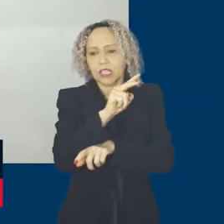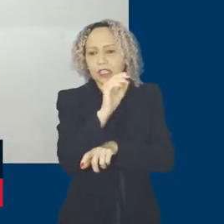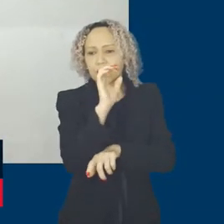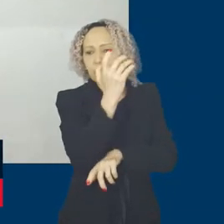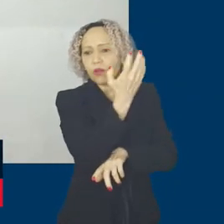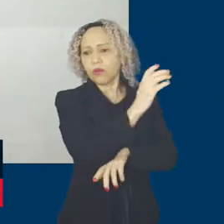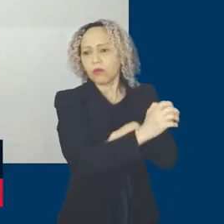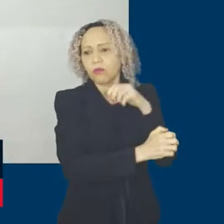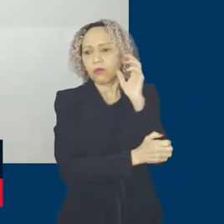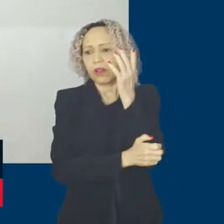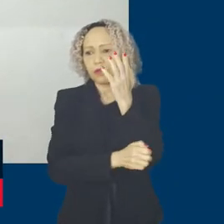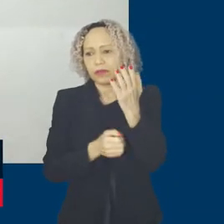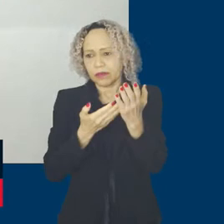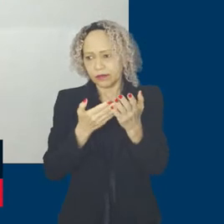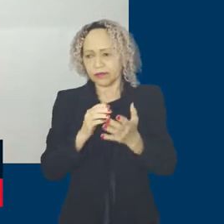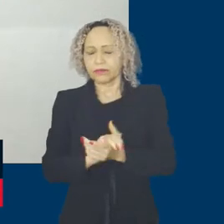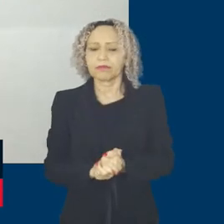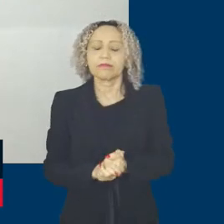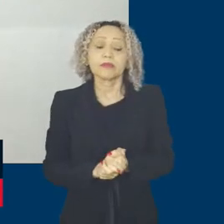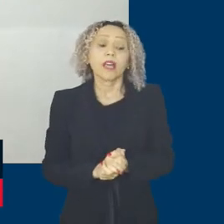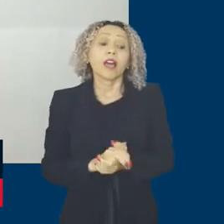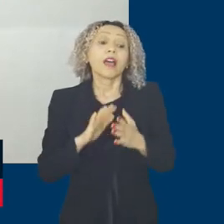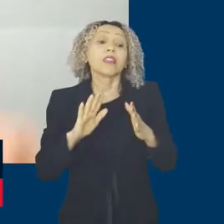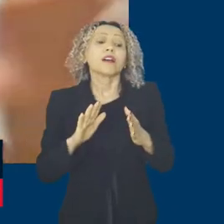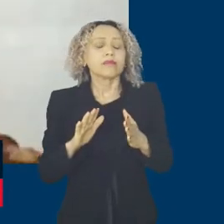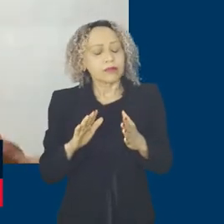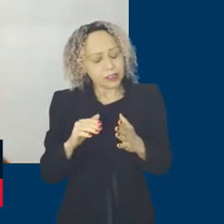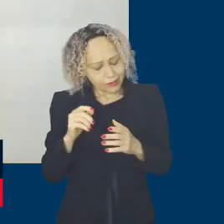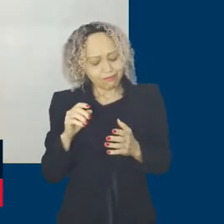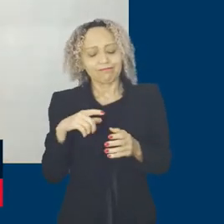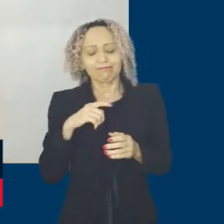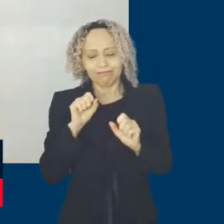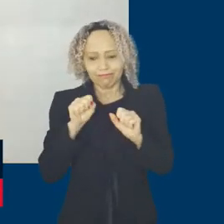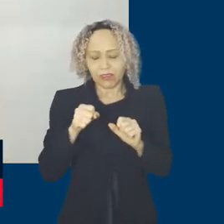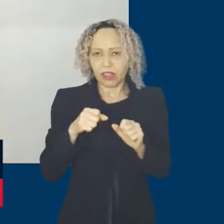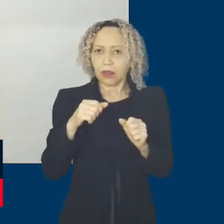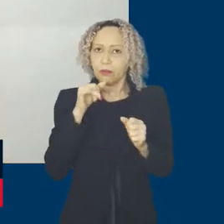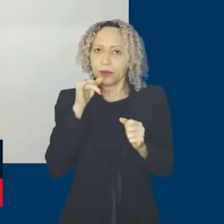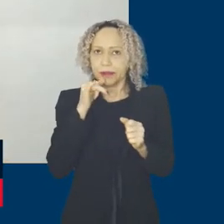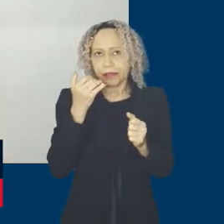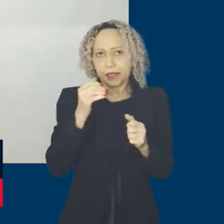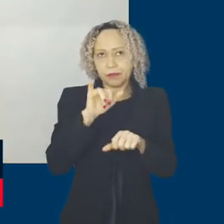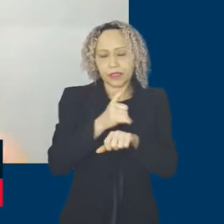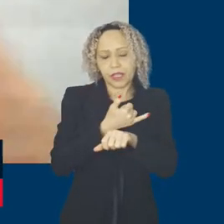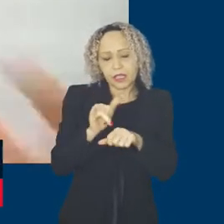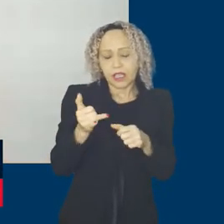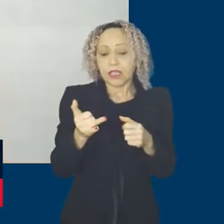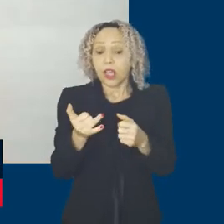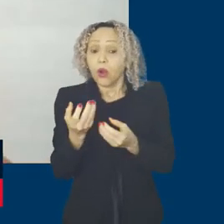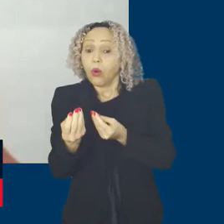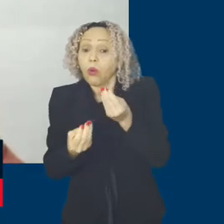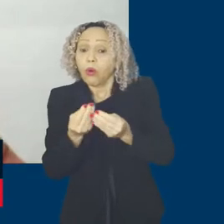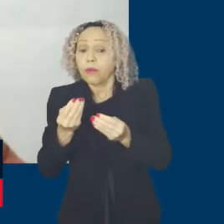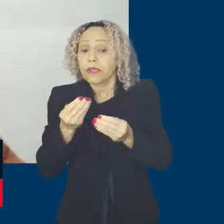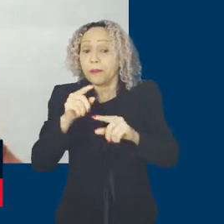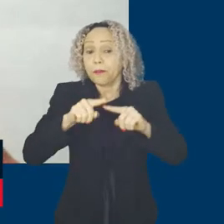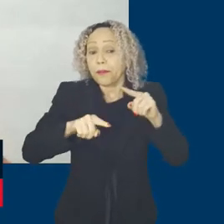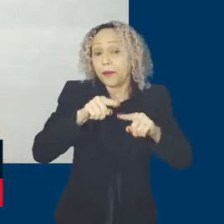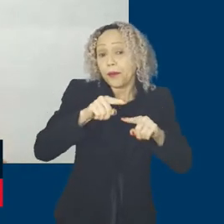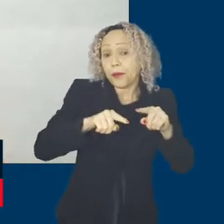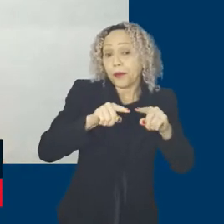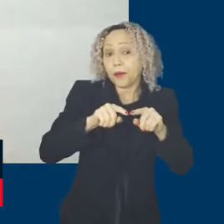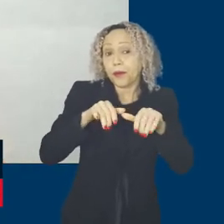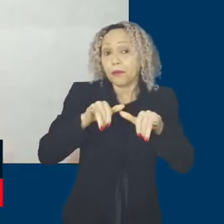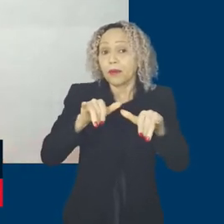a gente empacota, né, os produtos, né, que energia a gente usa para produzir, né, o que nós queremos